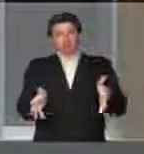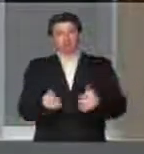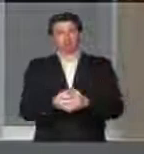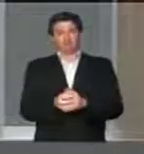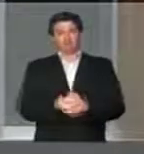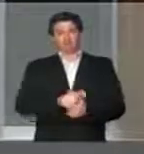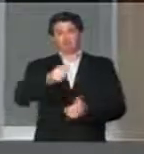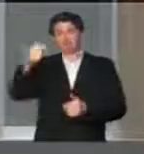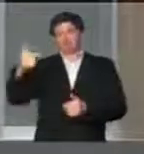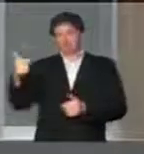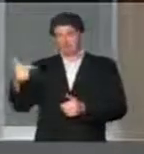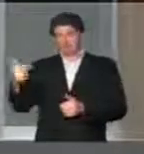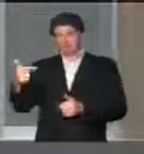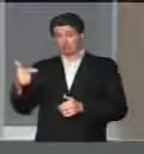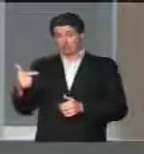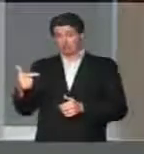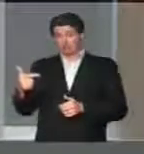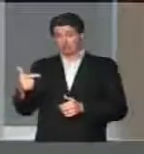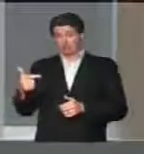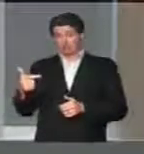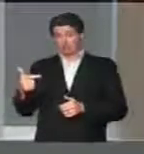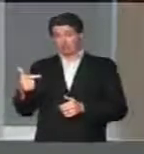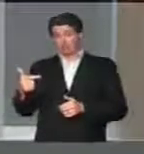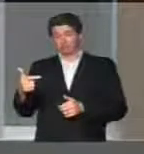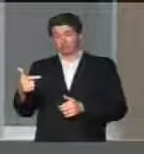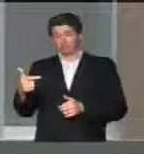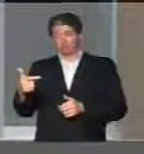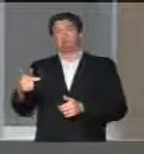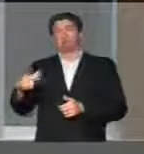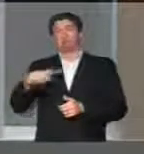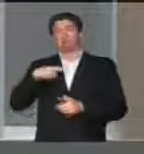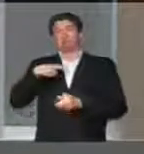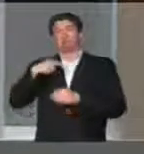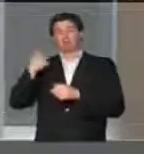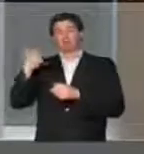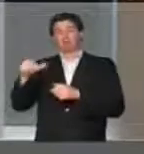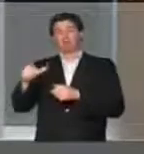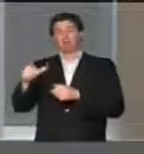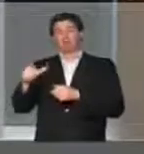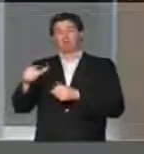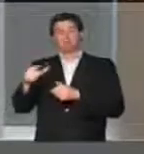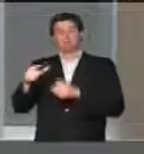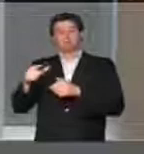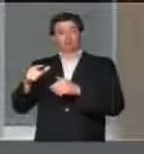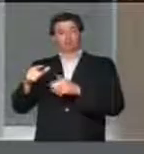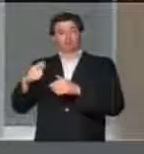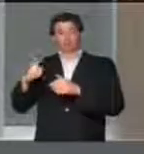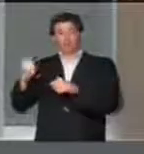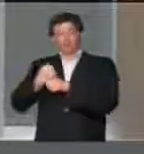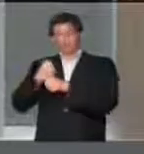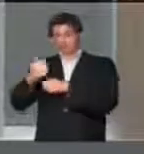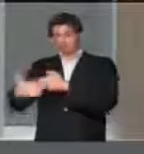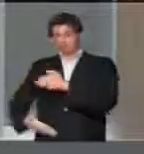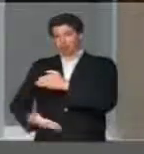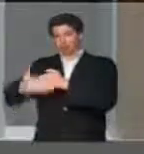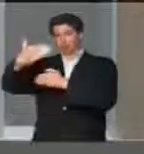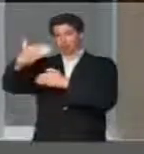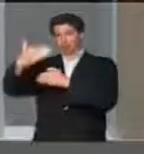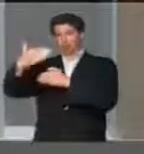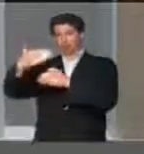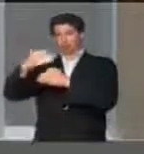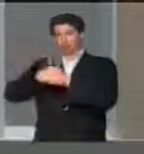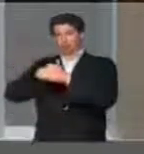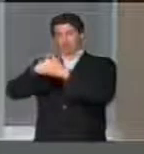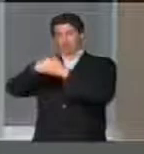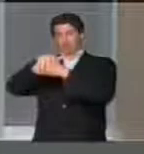a segunda foi sobreposta, ou seja, ela superou a barragem, e na verdade tem